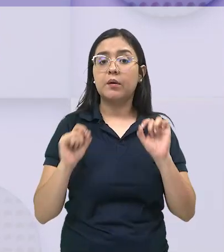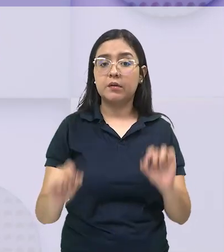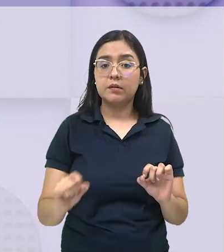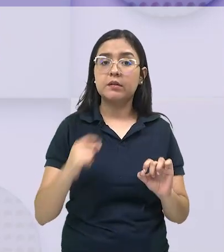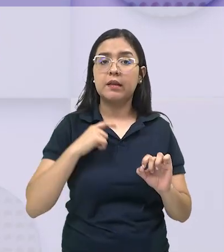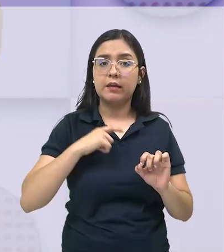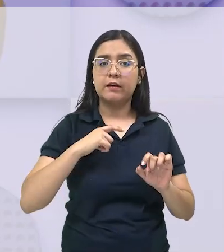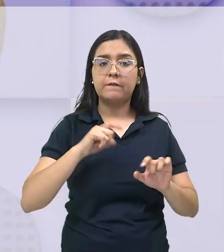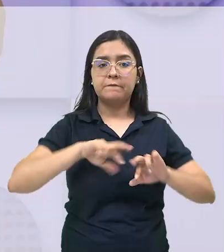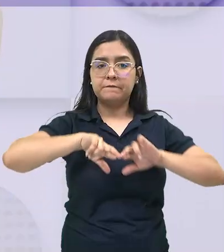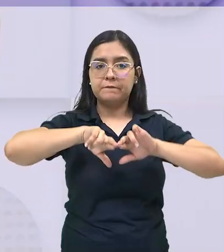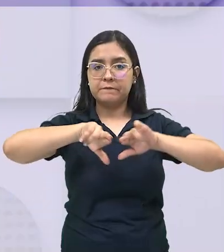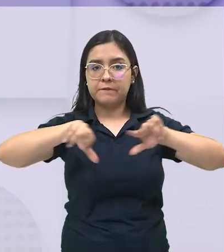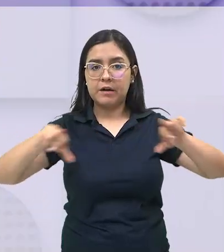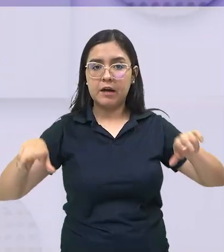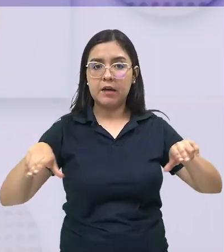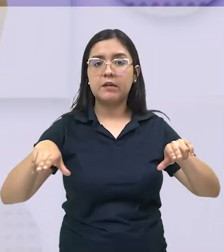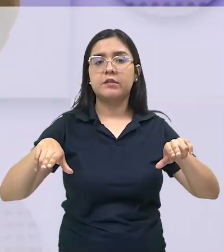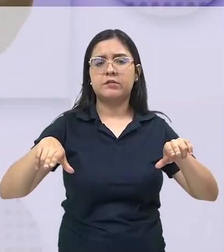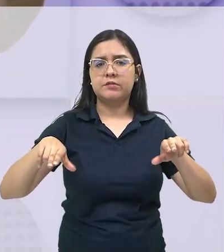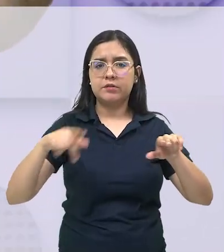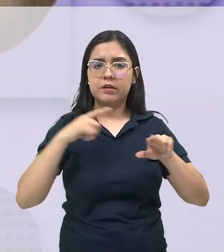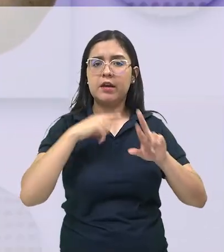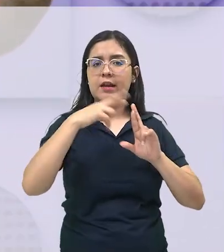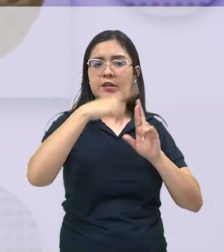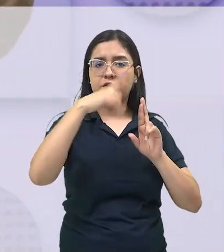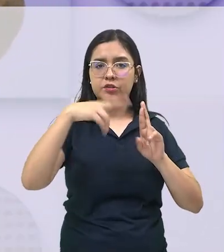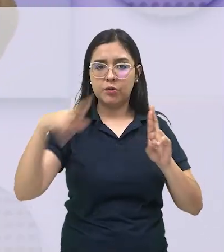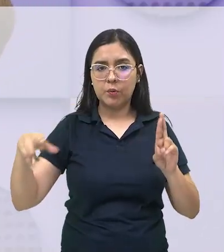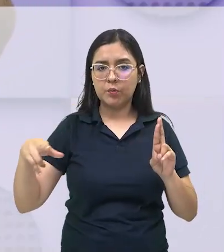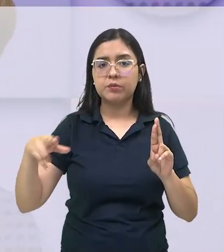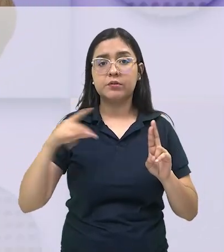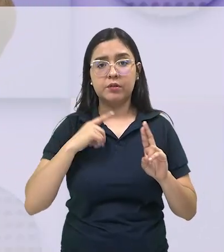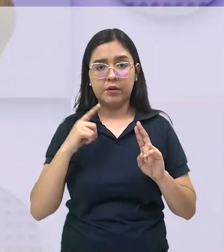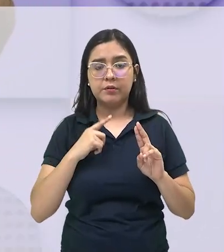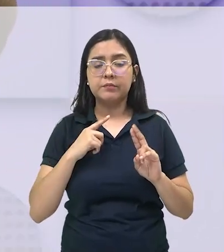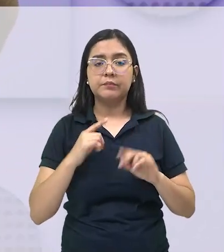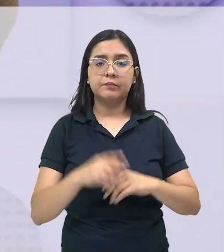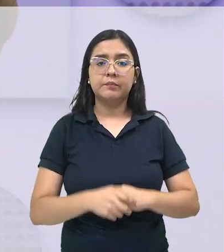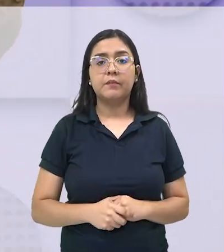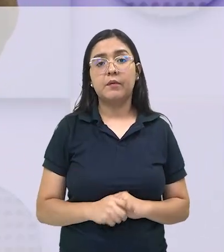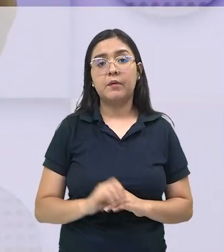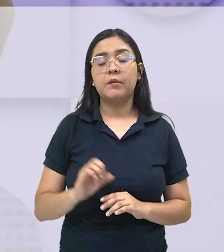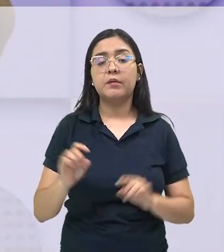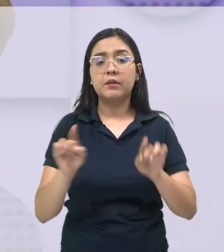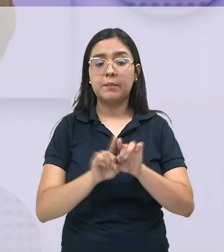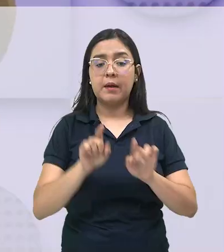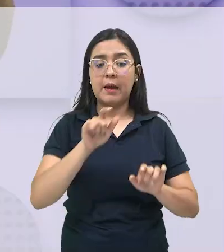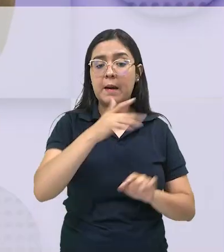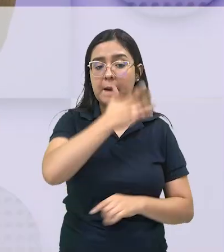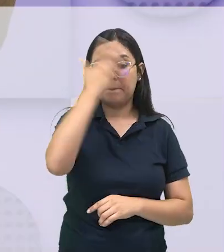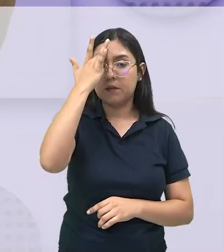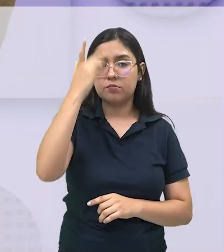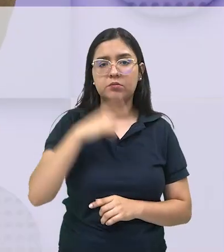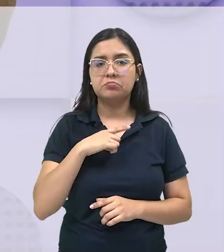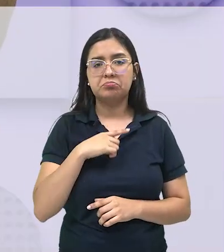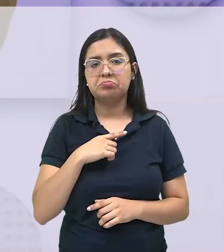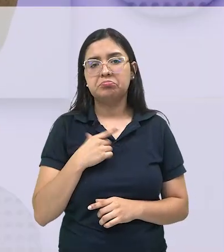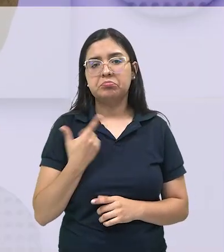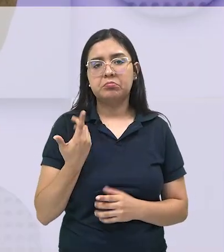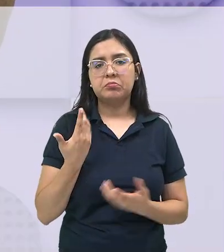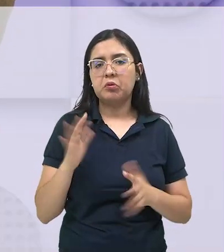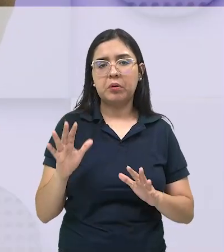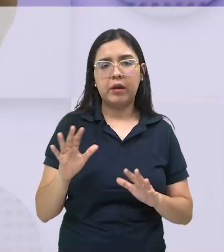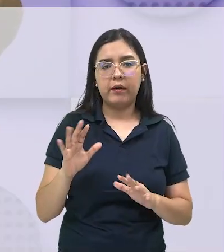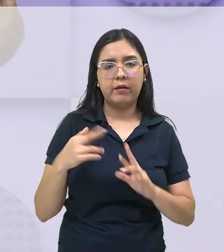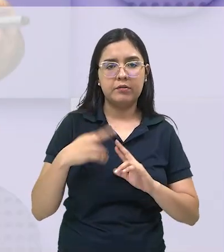a existência das mais variadas religiões, ou também a pessoa que não quer